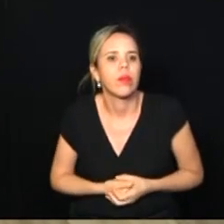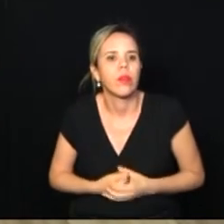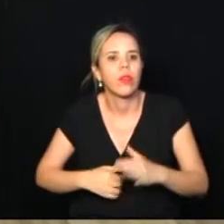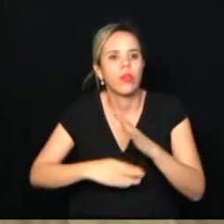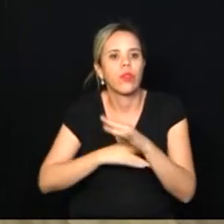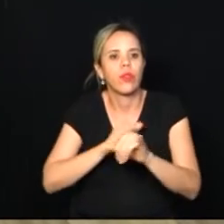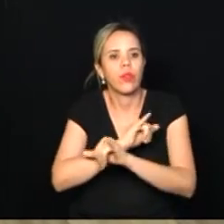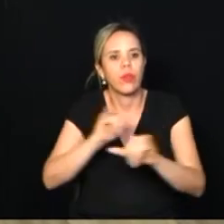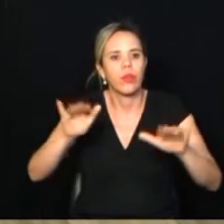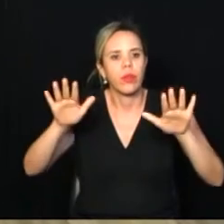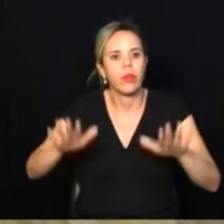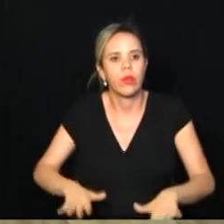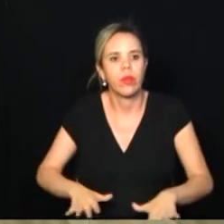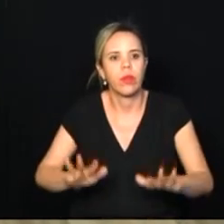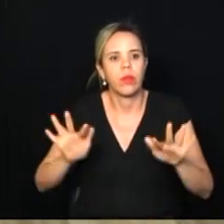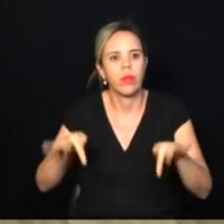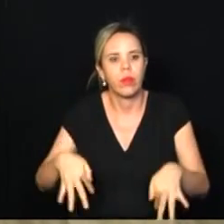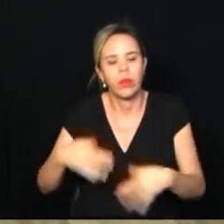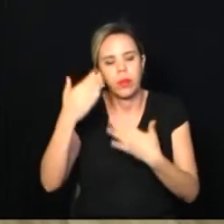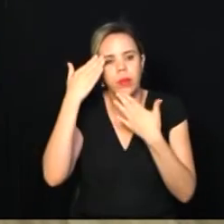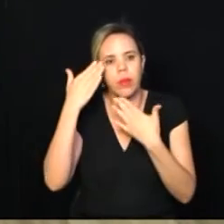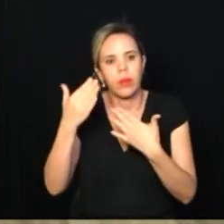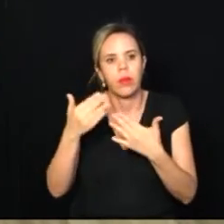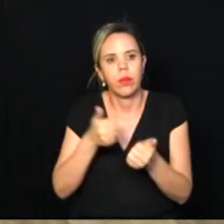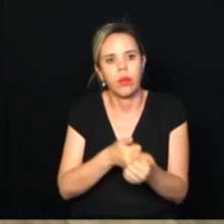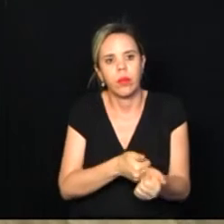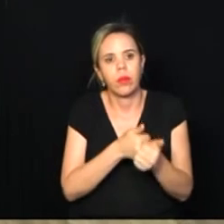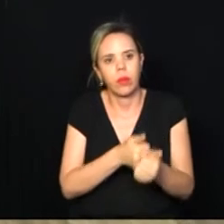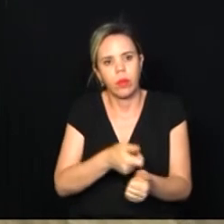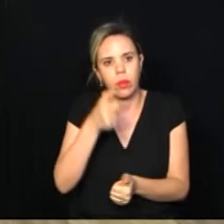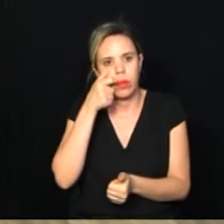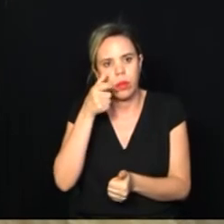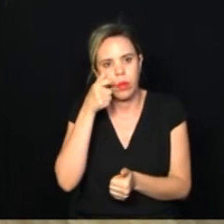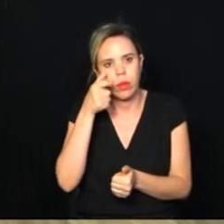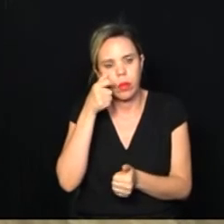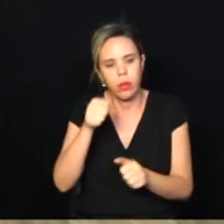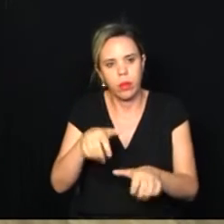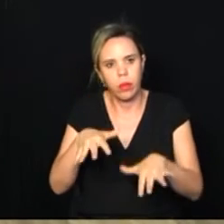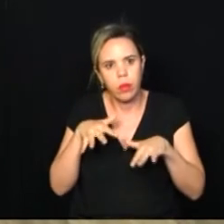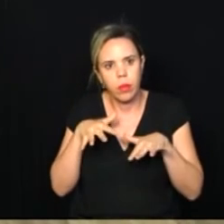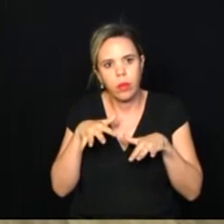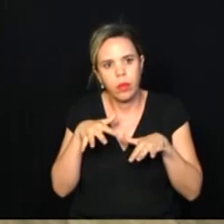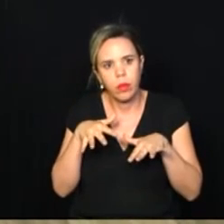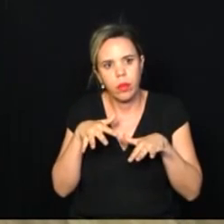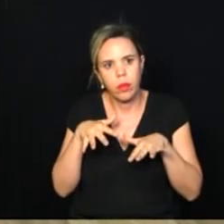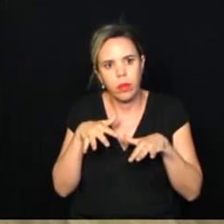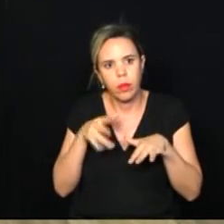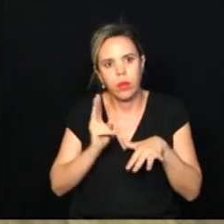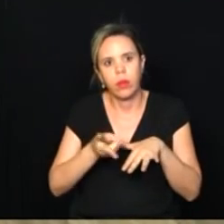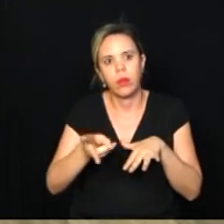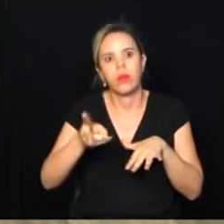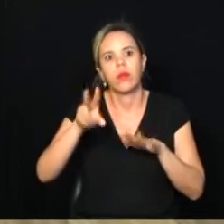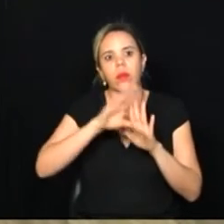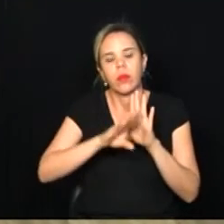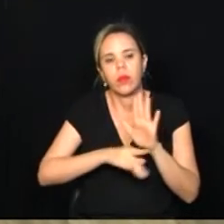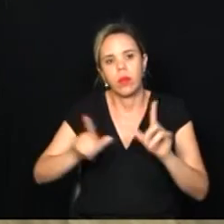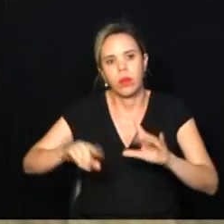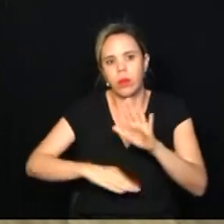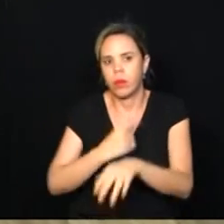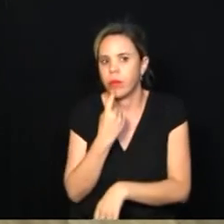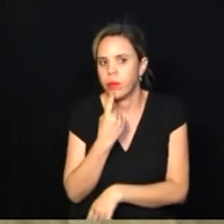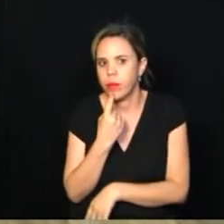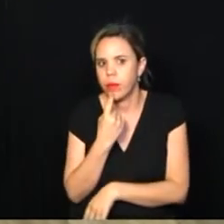Câmara Notícia fica por aqui. Muito obrigado pela sua companhia, pela sua audiência. Continue aqui na TV